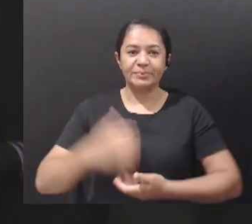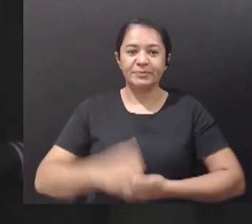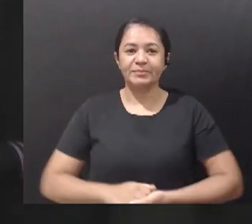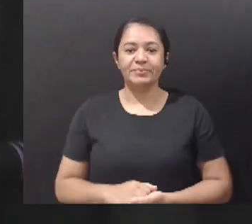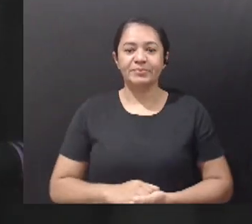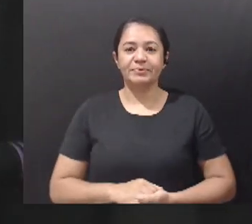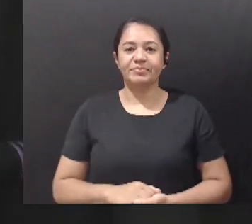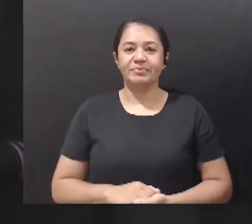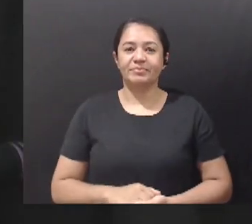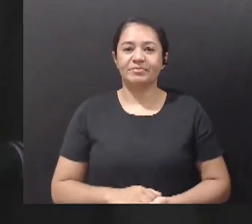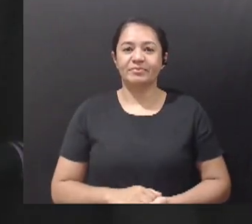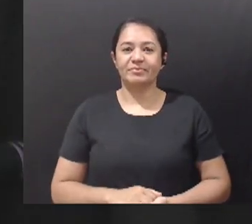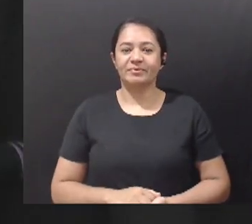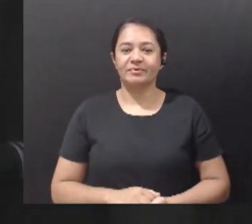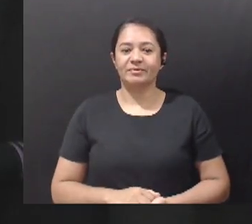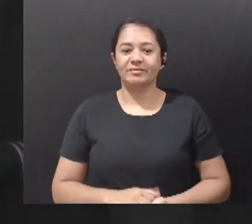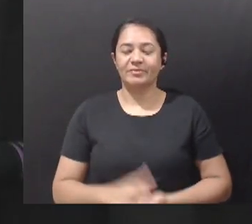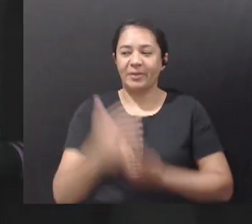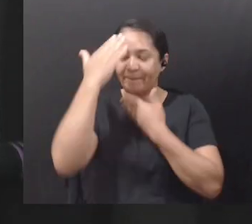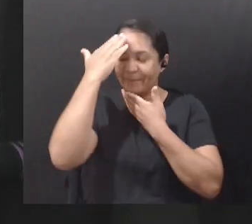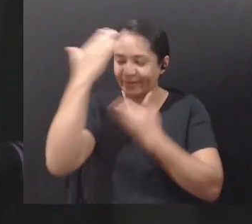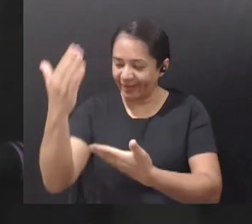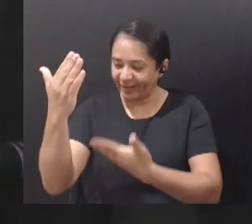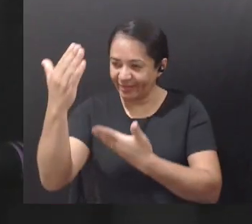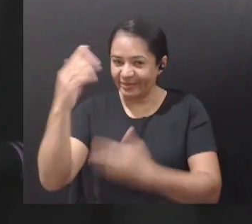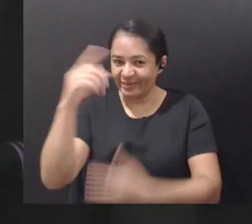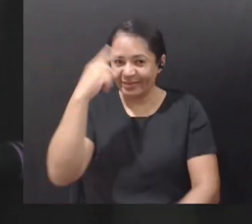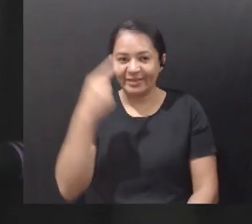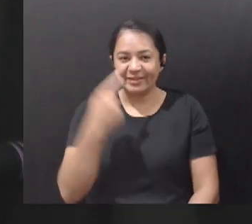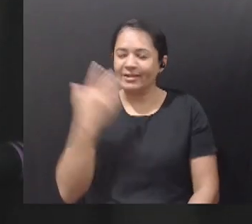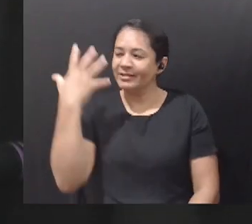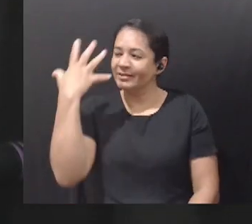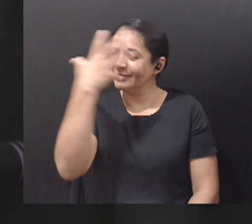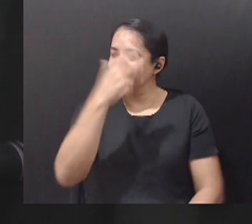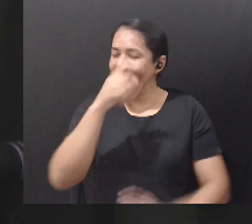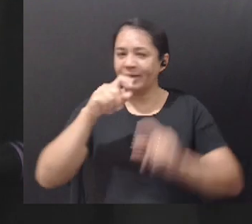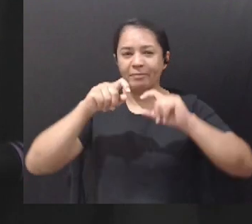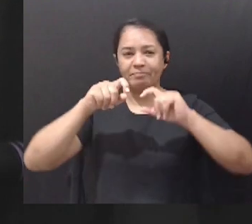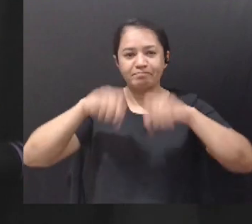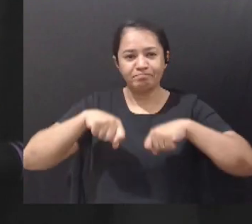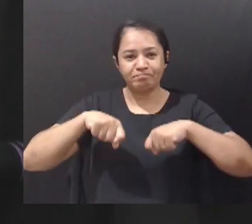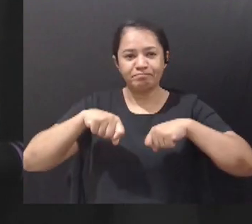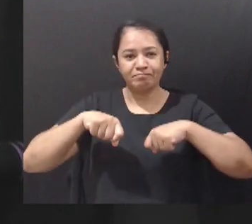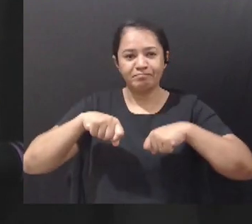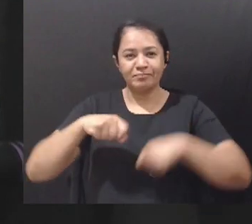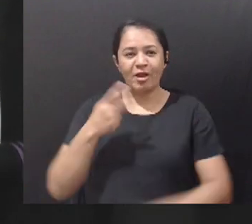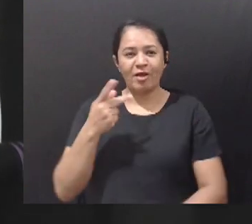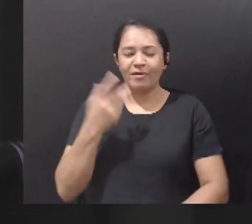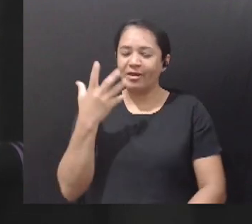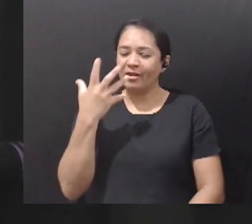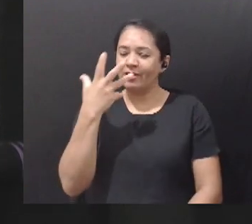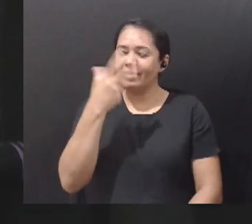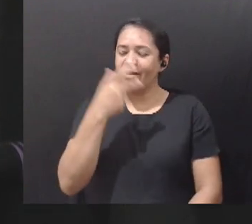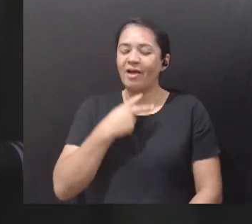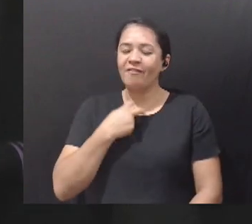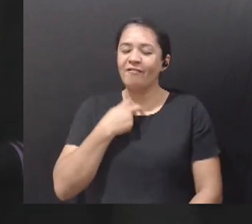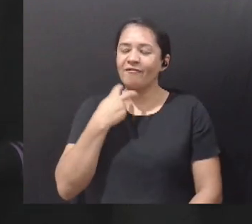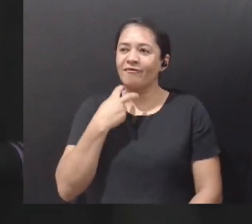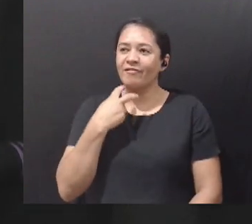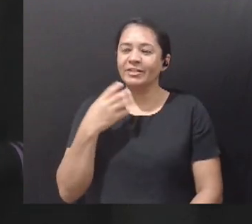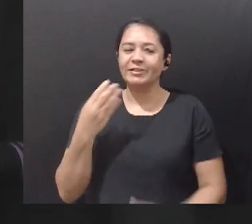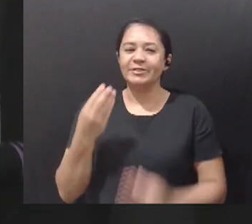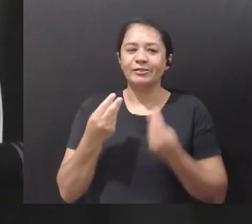Obrigada, nossa querida Mina, linda, competente, uma fala bonita e uma voz mais macia que a gente pode